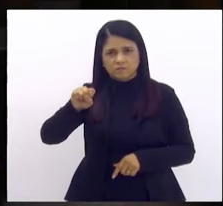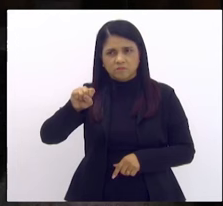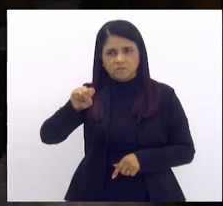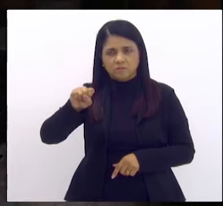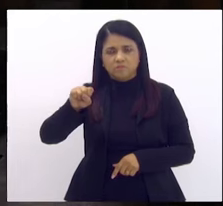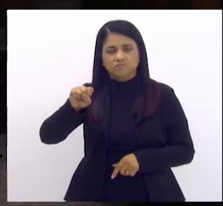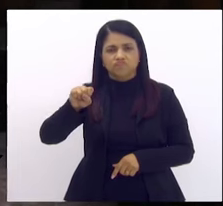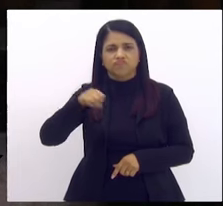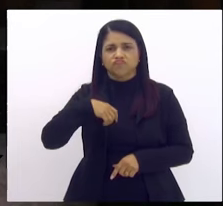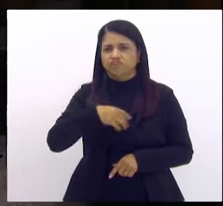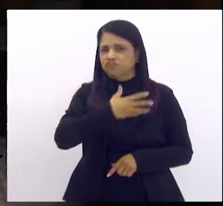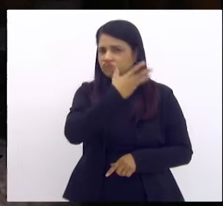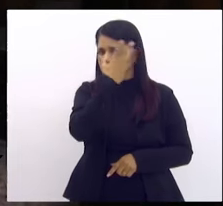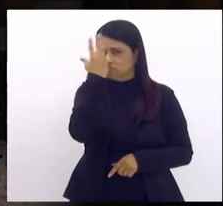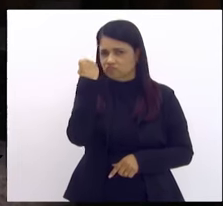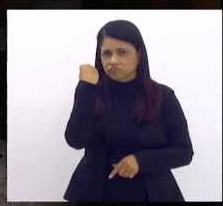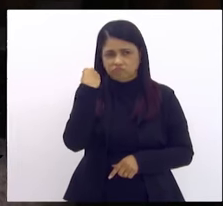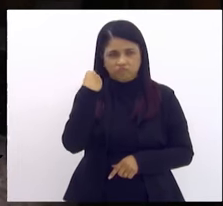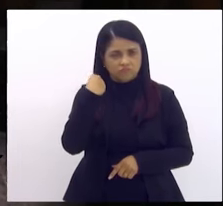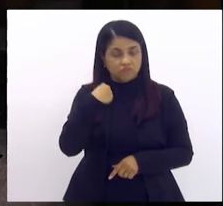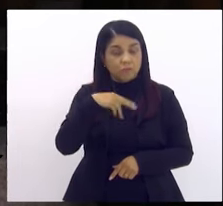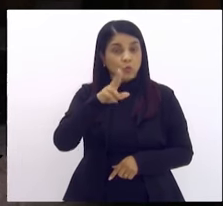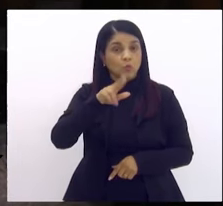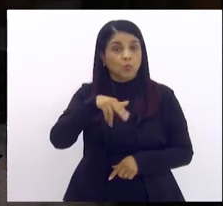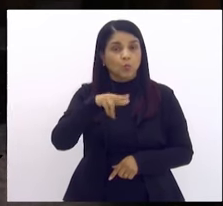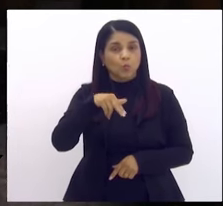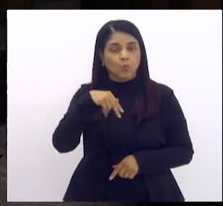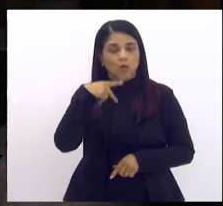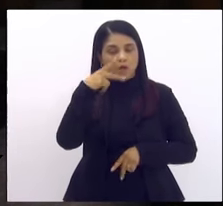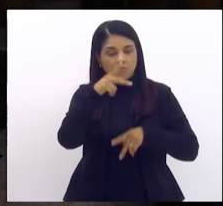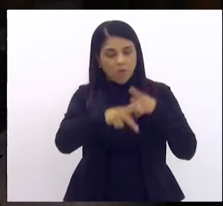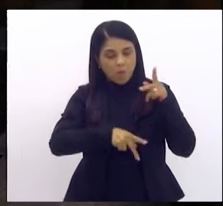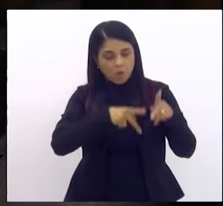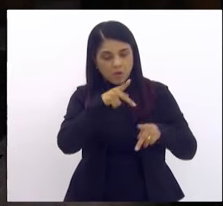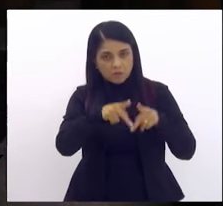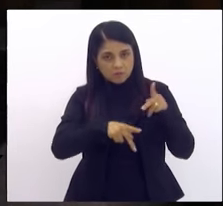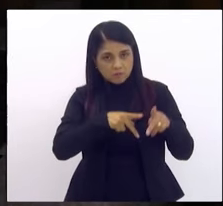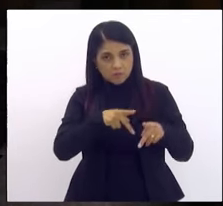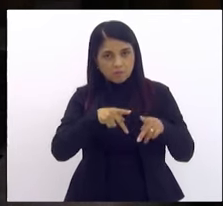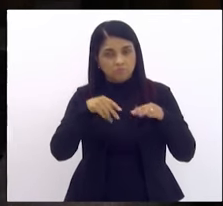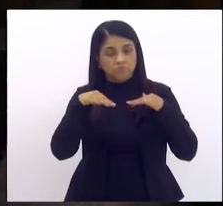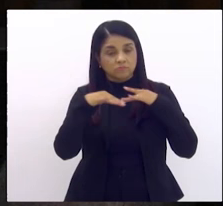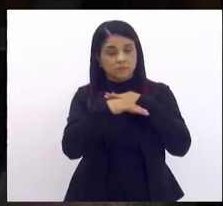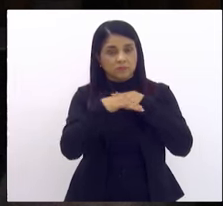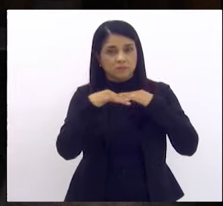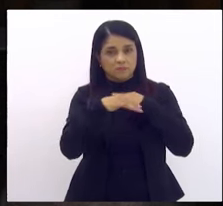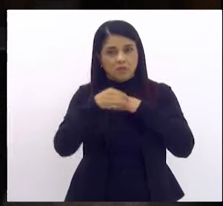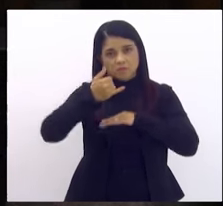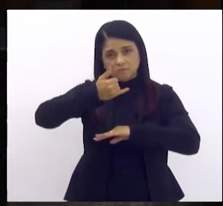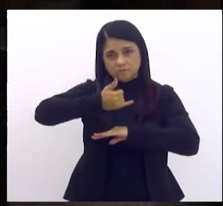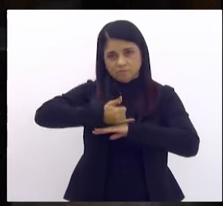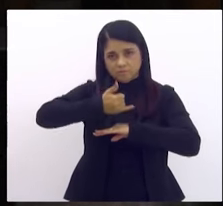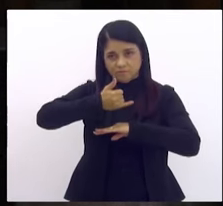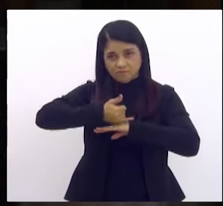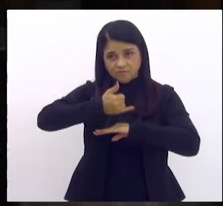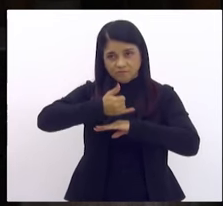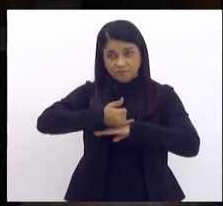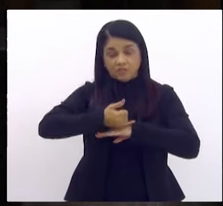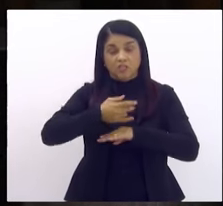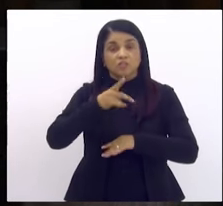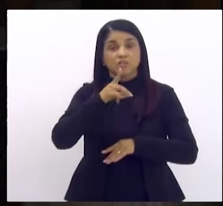esquecida pela população da minha querida e amada cidade de Volta Redonda. Dia